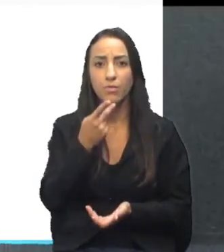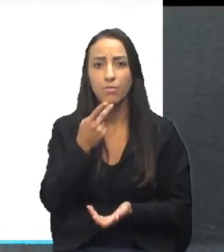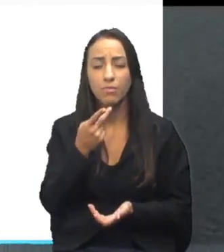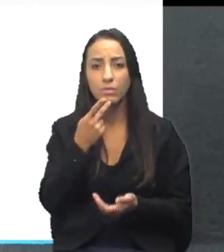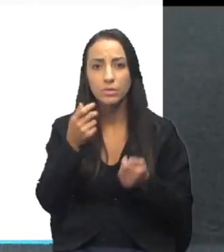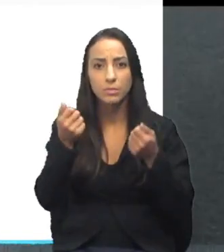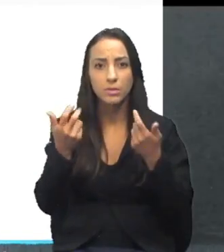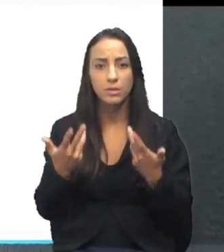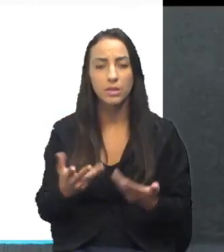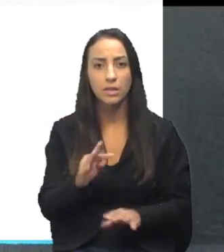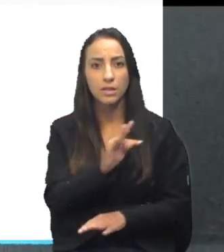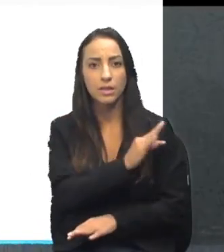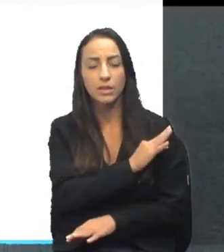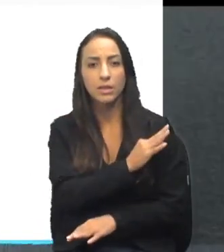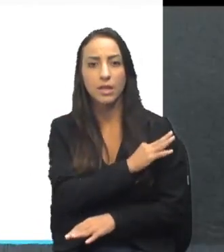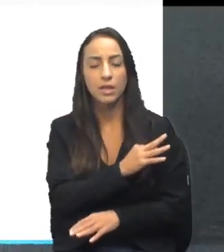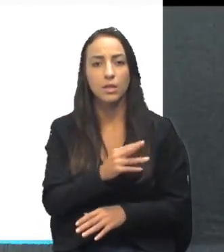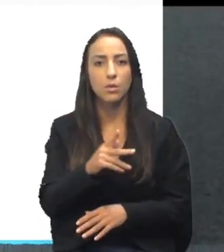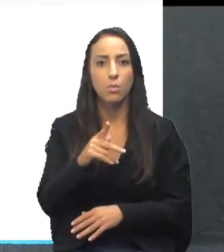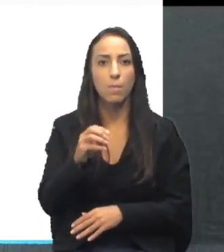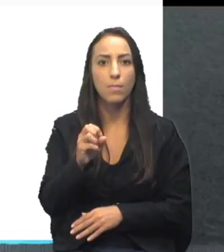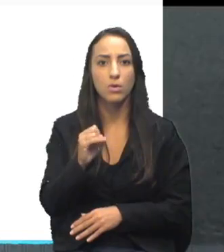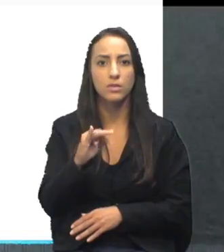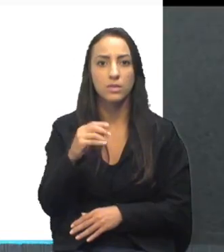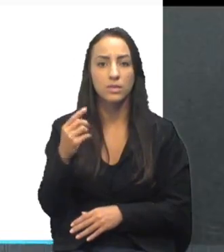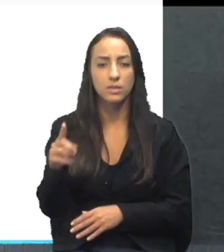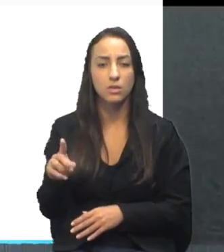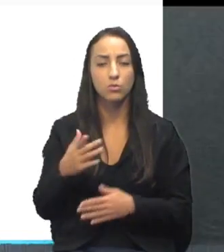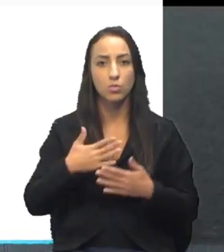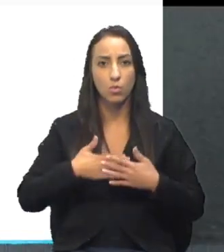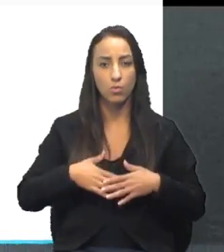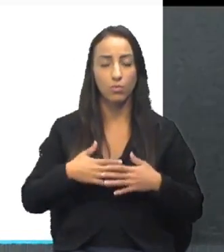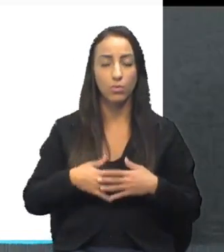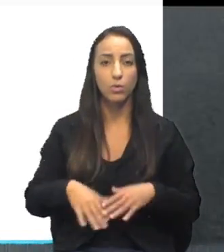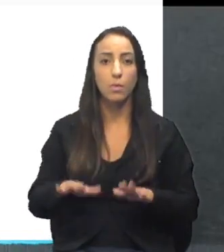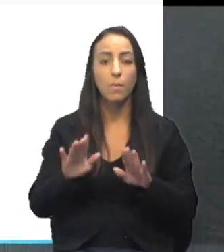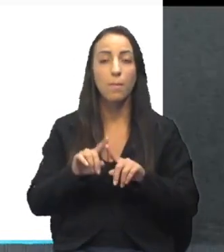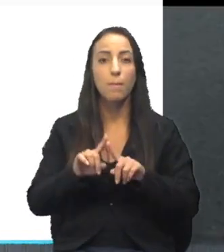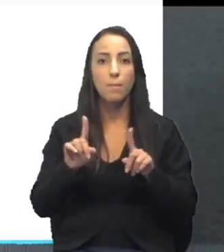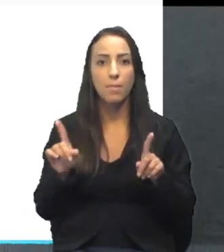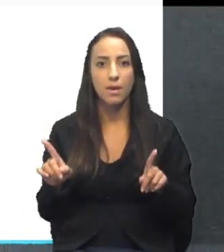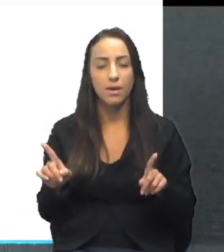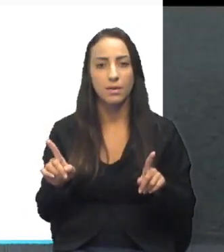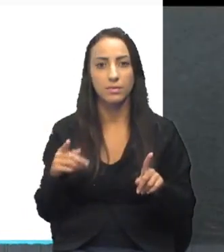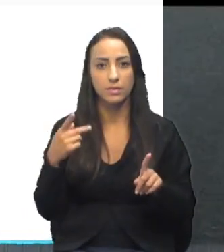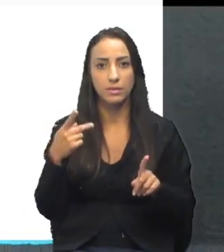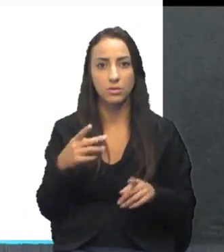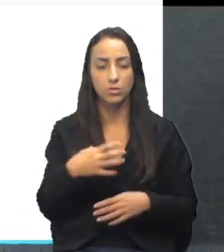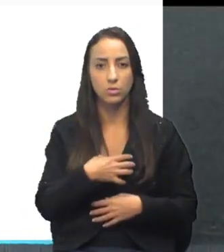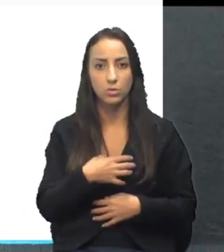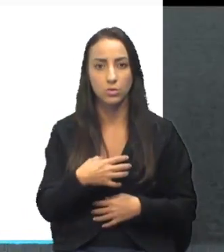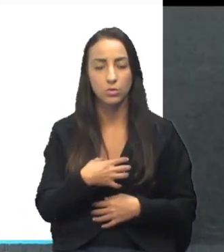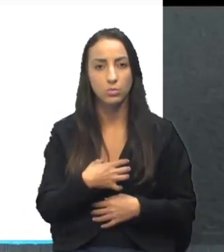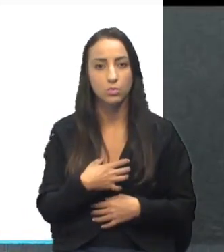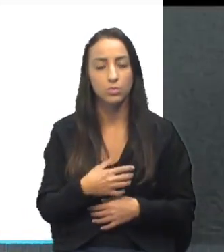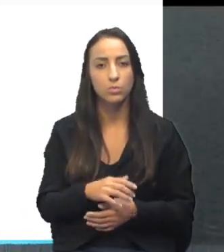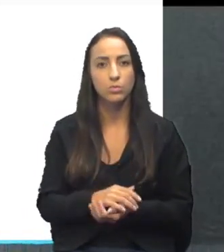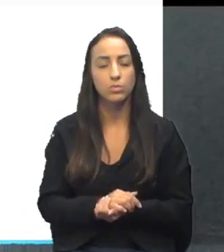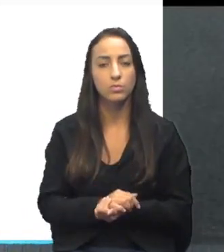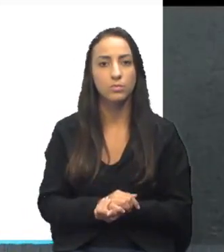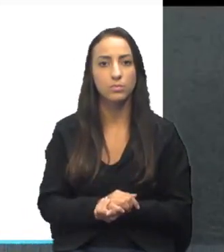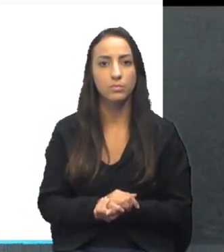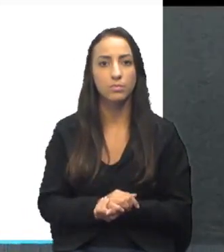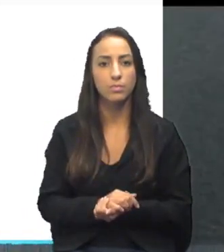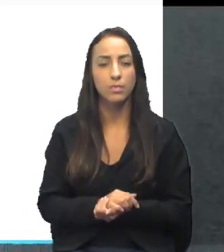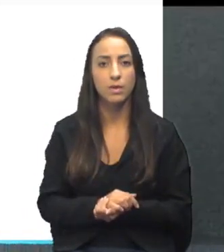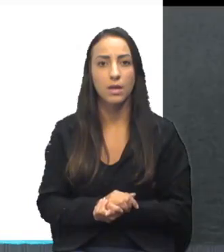falando das técnicas de posição de conforto. Entretanto, esses tipos de posição